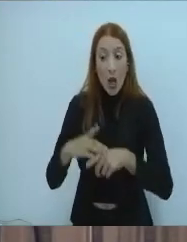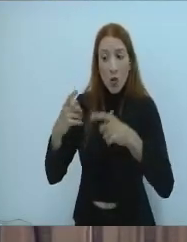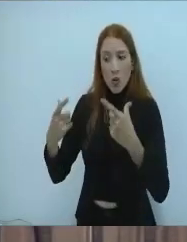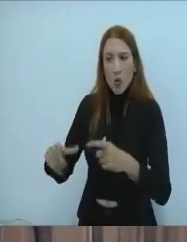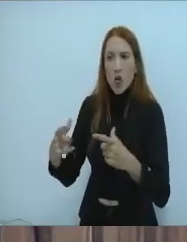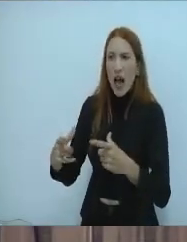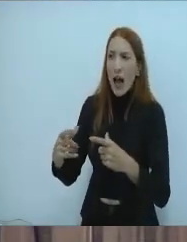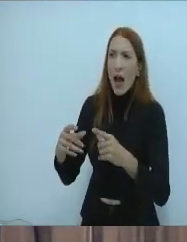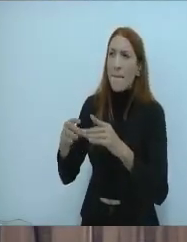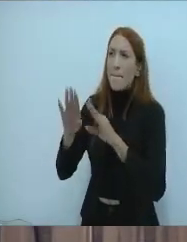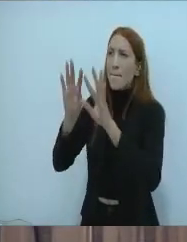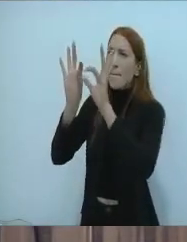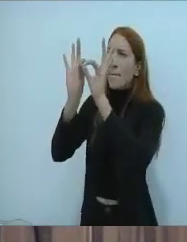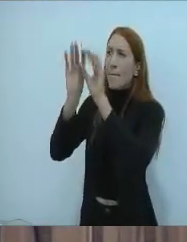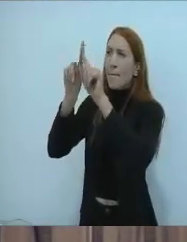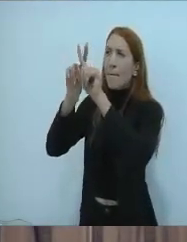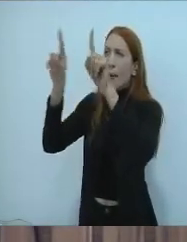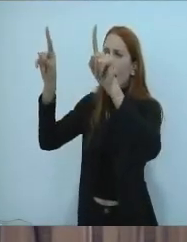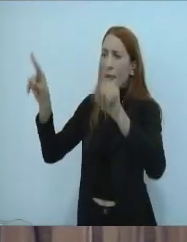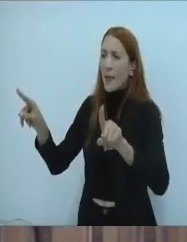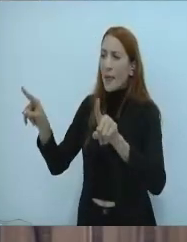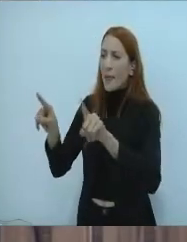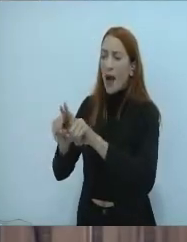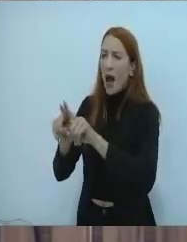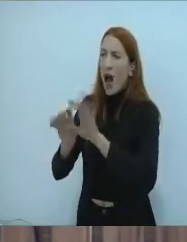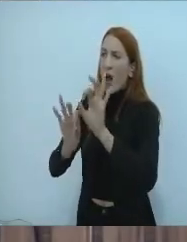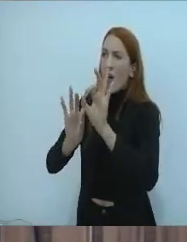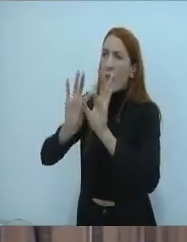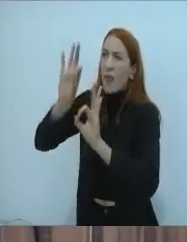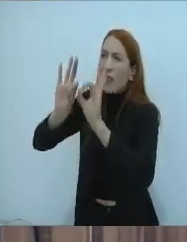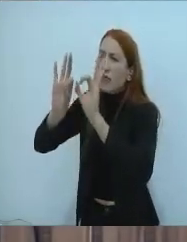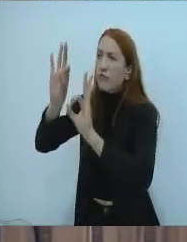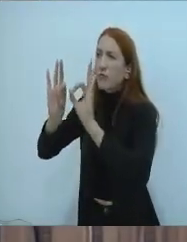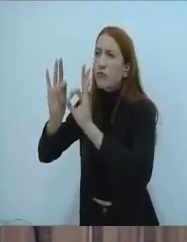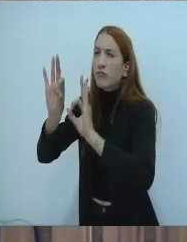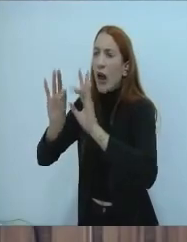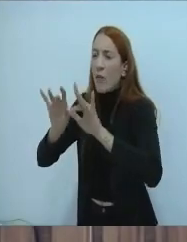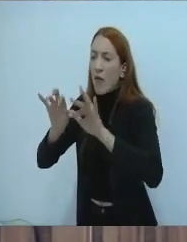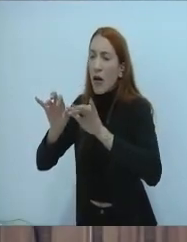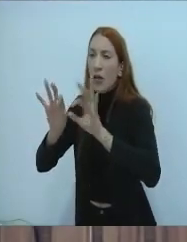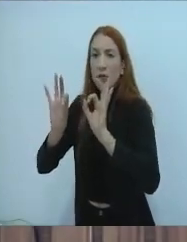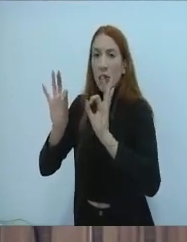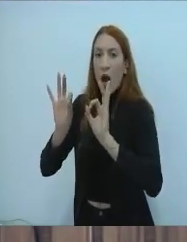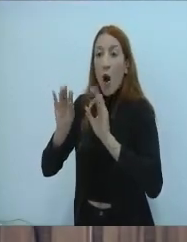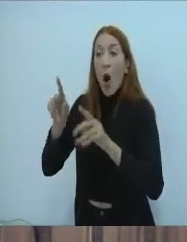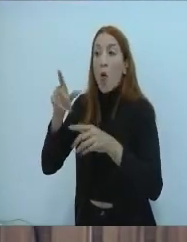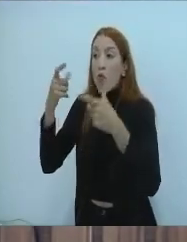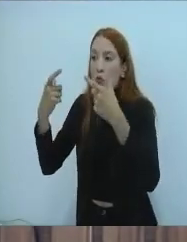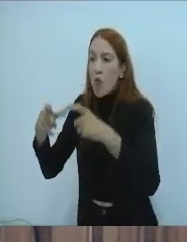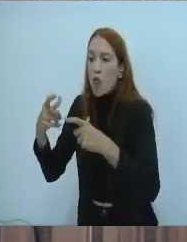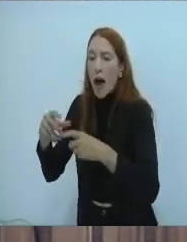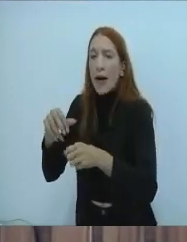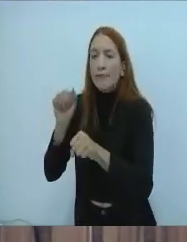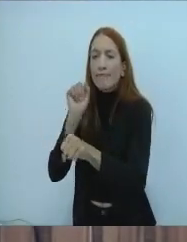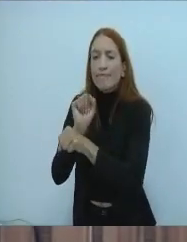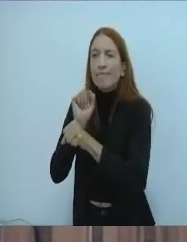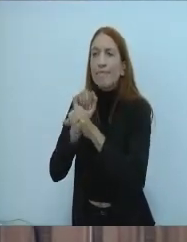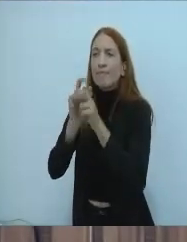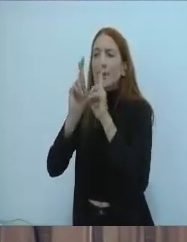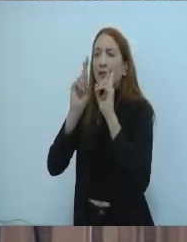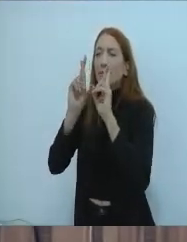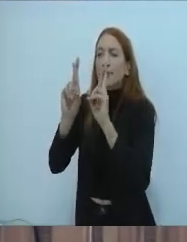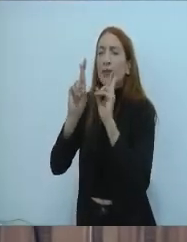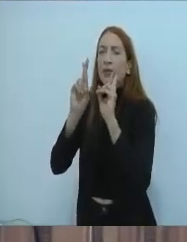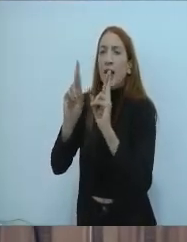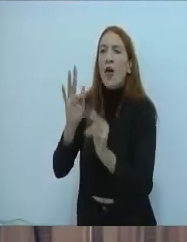que paredes que agregamentos de equipamento é um ambiente de esperança para o cidadãos de Teixeira de